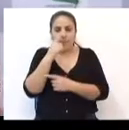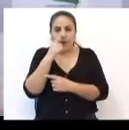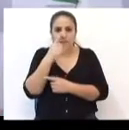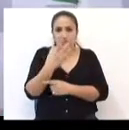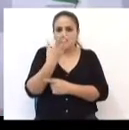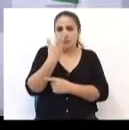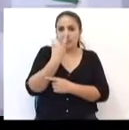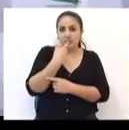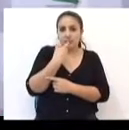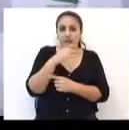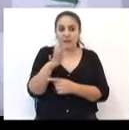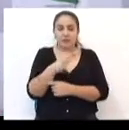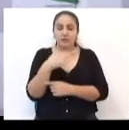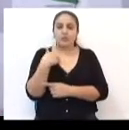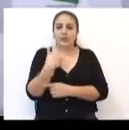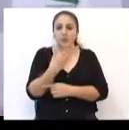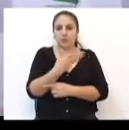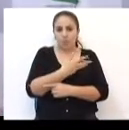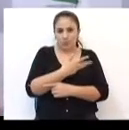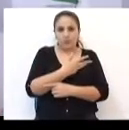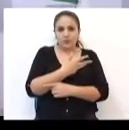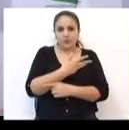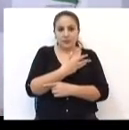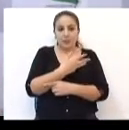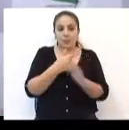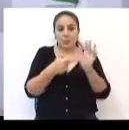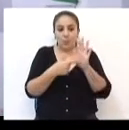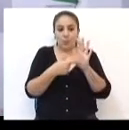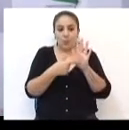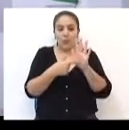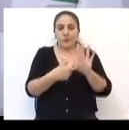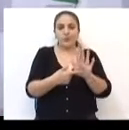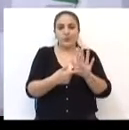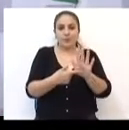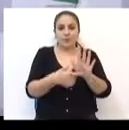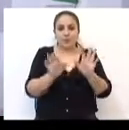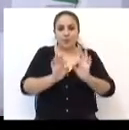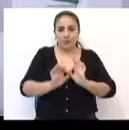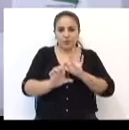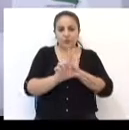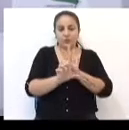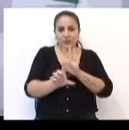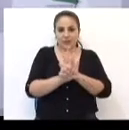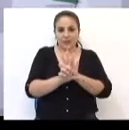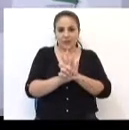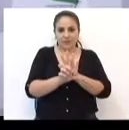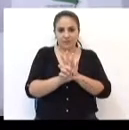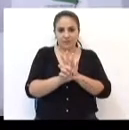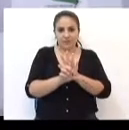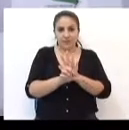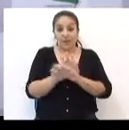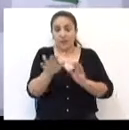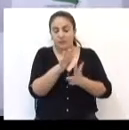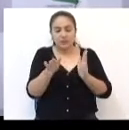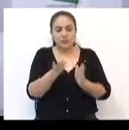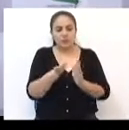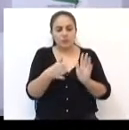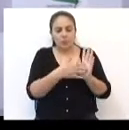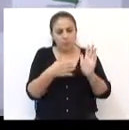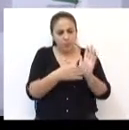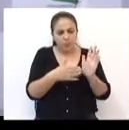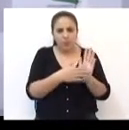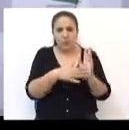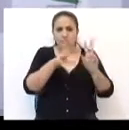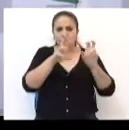gente apresenta projetos de lei aqui. É comum isso, historicamente na política é isso. Você propõe uma pauta, você